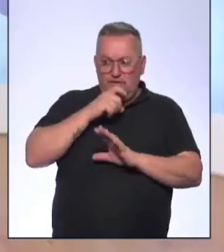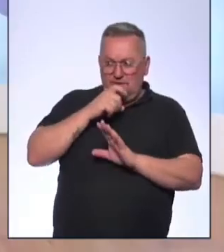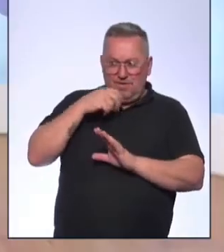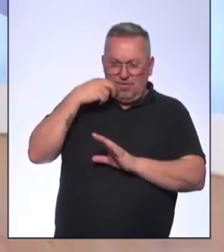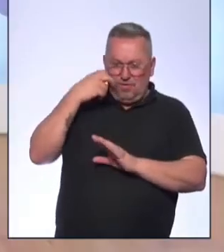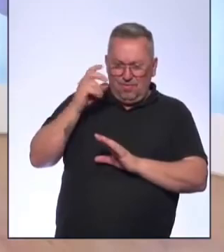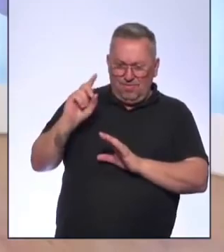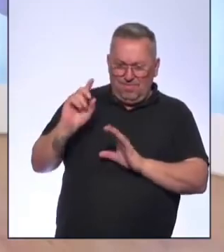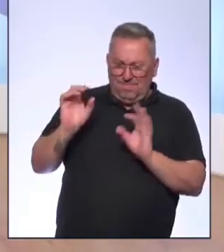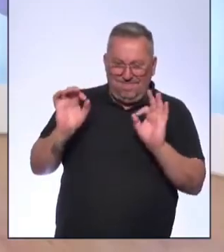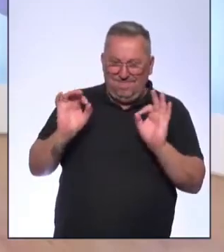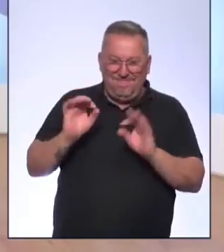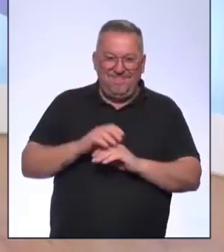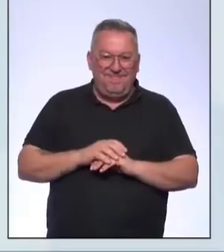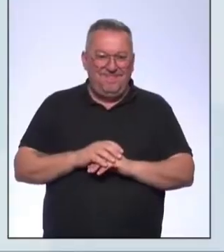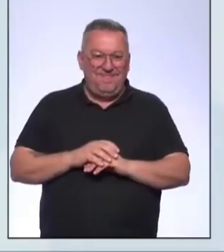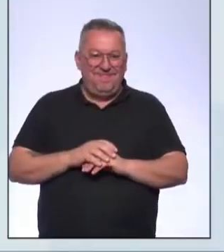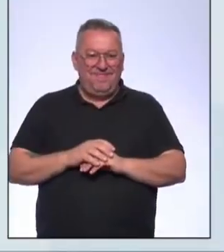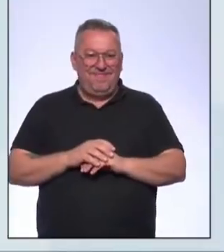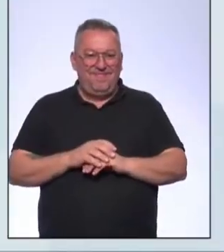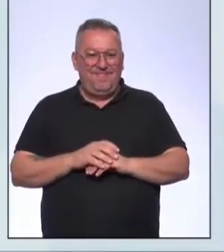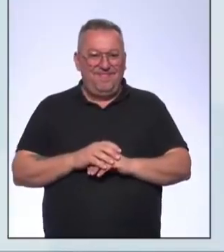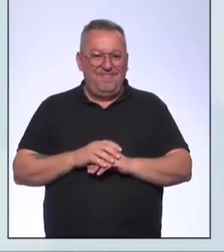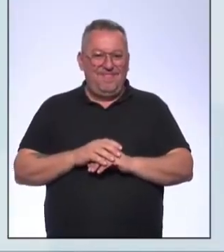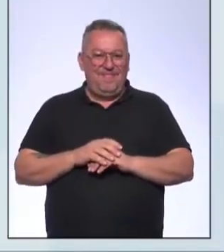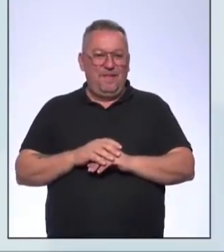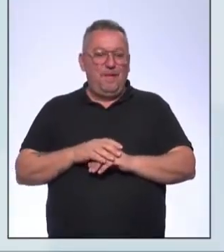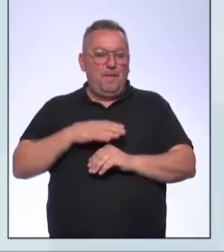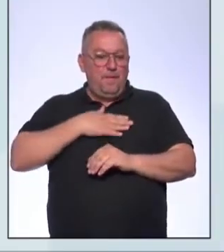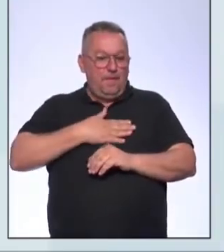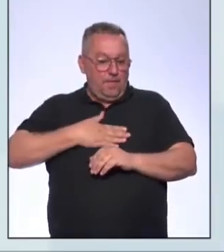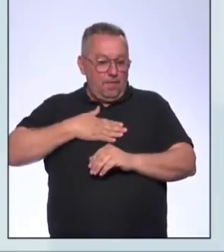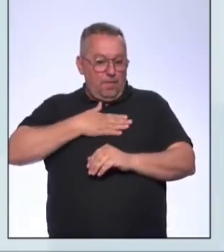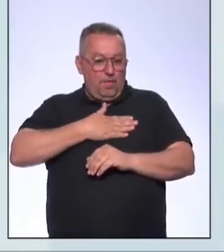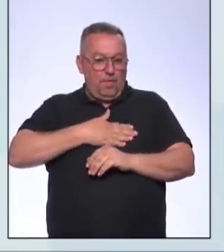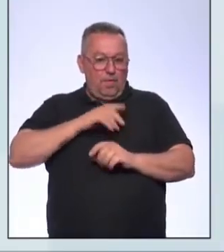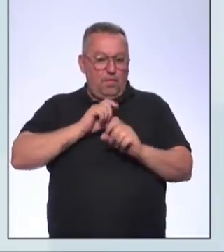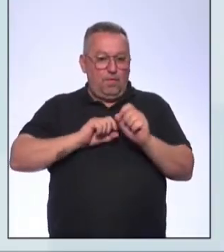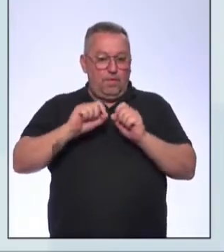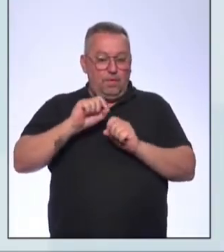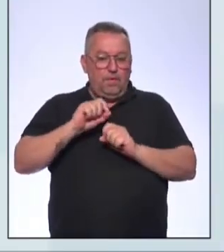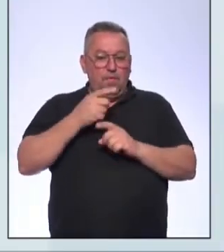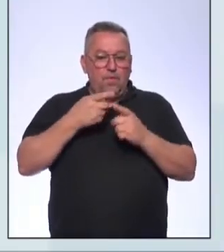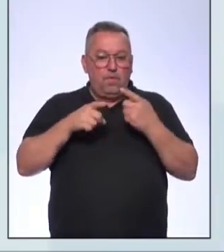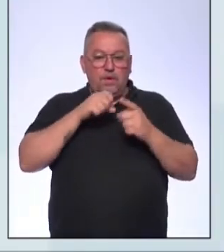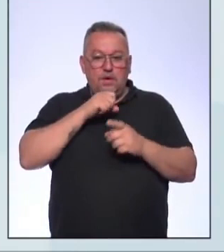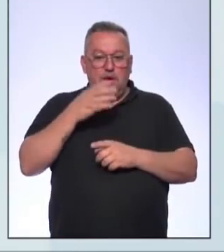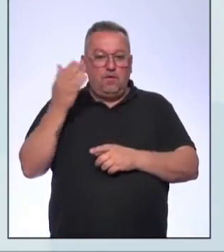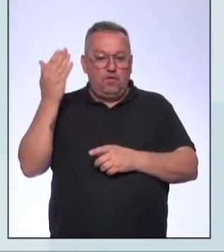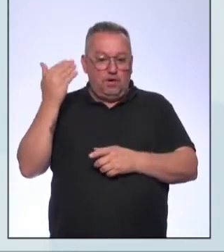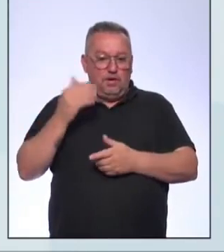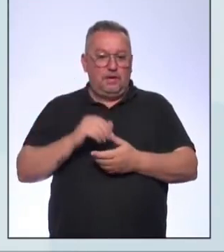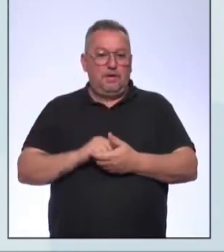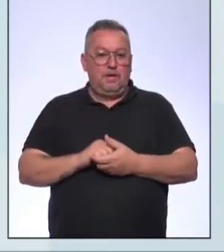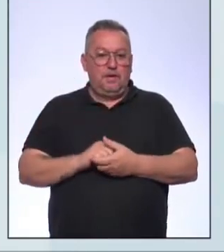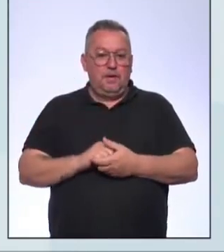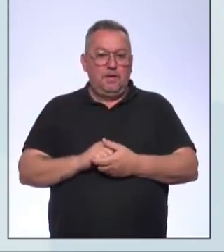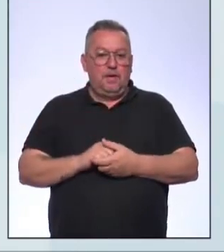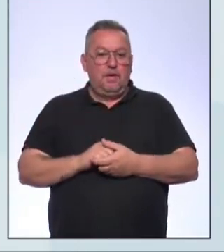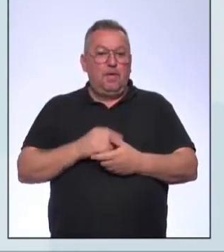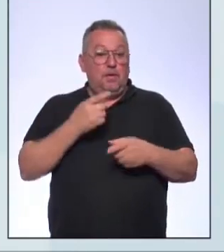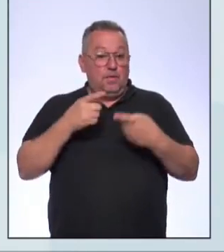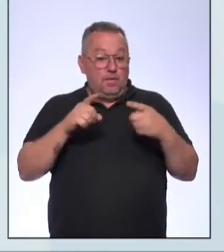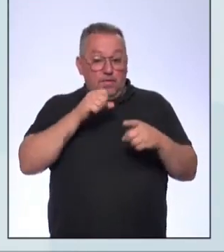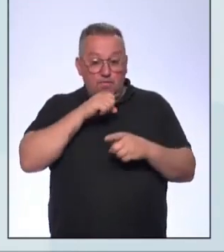gente? And I like to listen to old songs and to learn new things. Eu gosto de